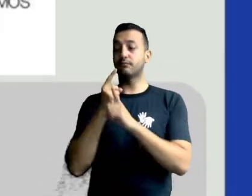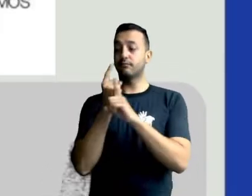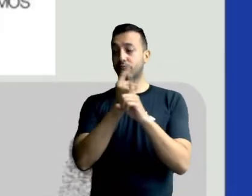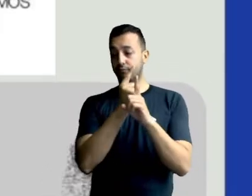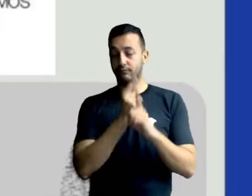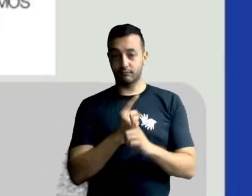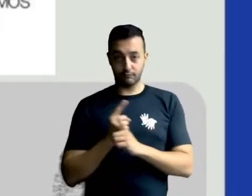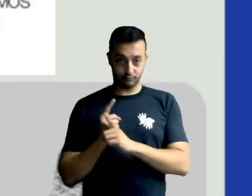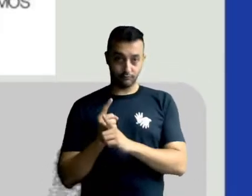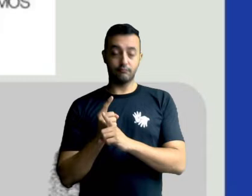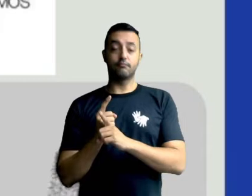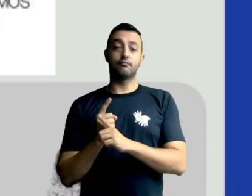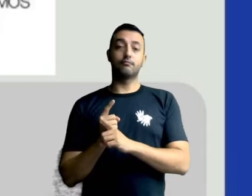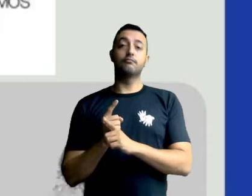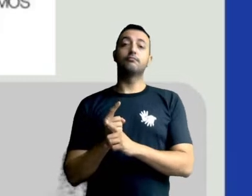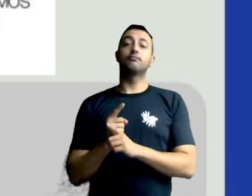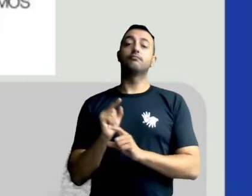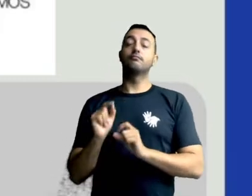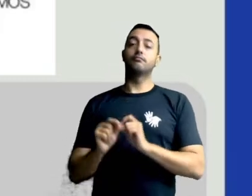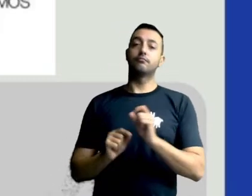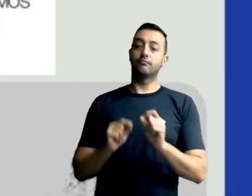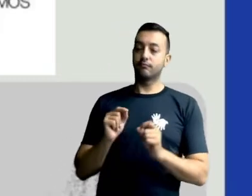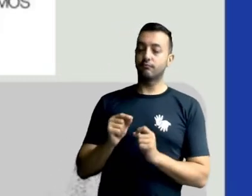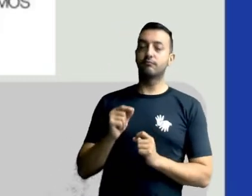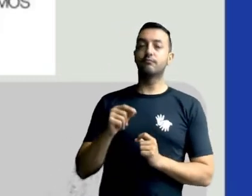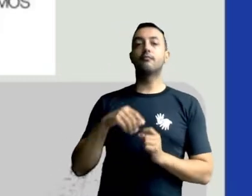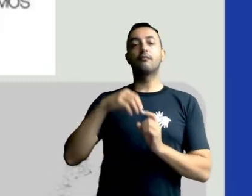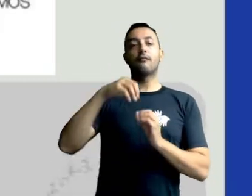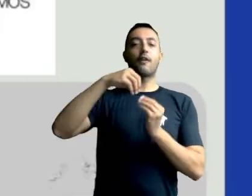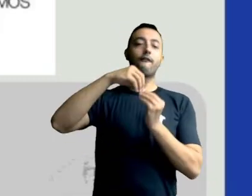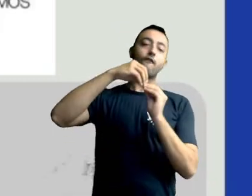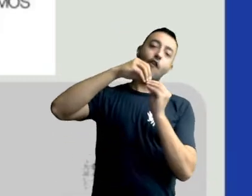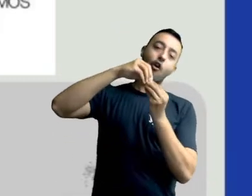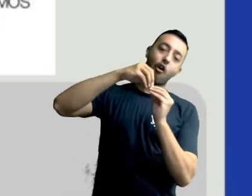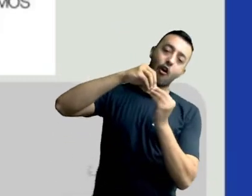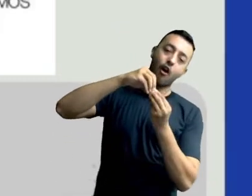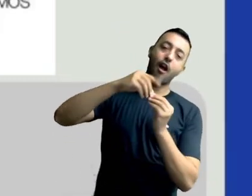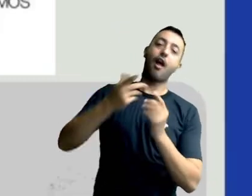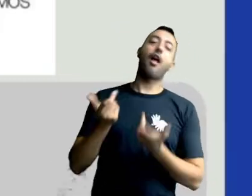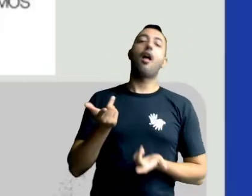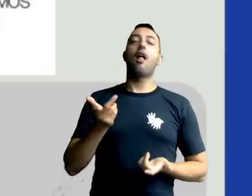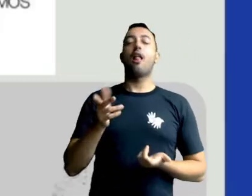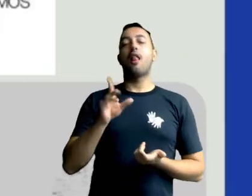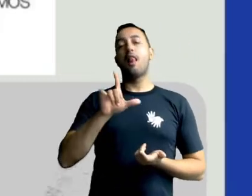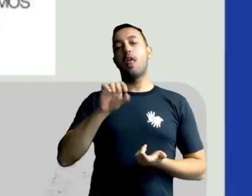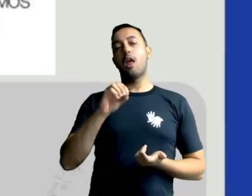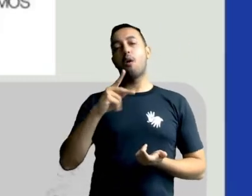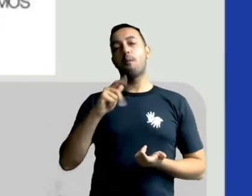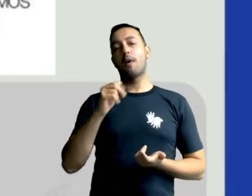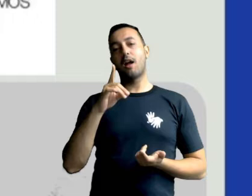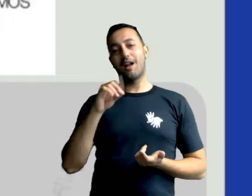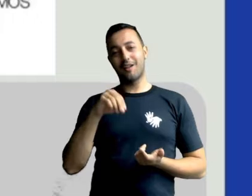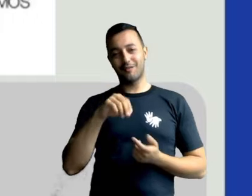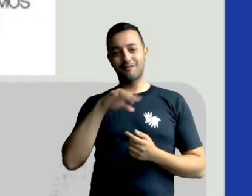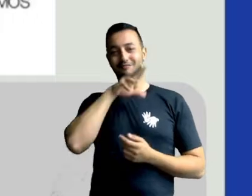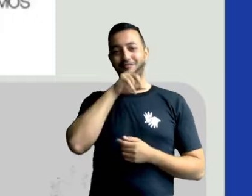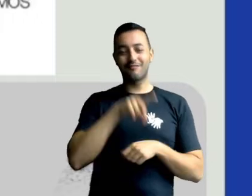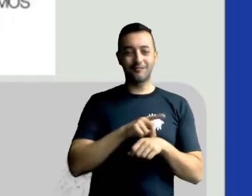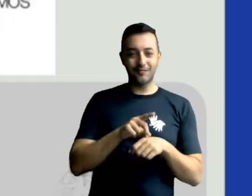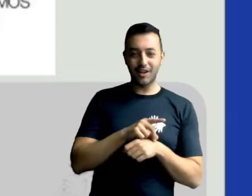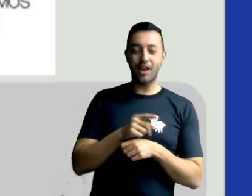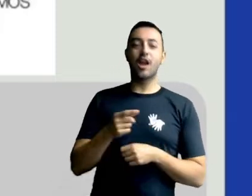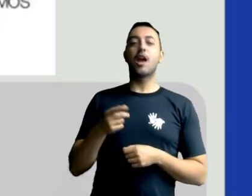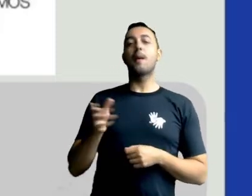que encontramos nesse tipo de ambiente, a foca leopardo, o pinguim, tá? O